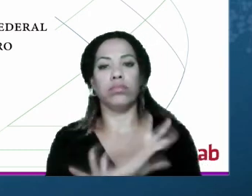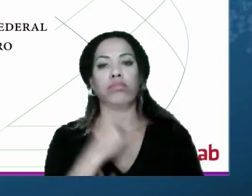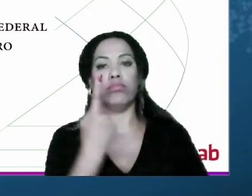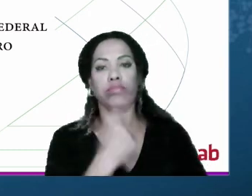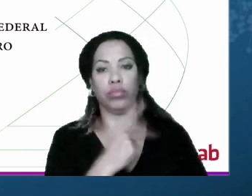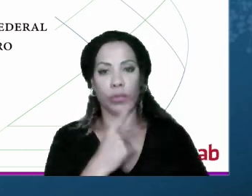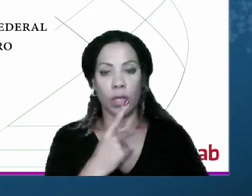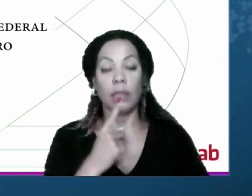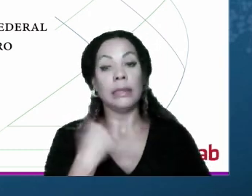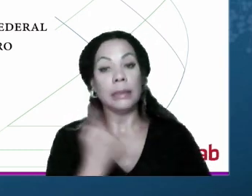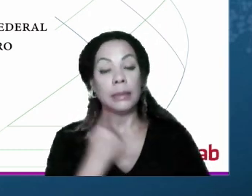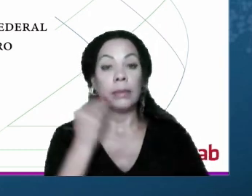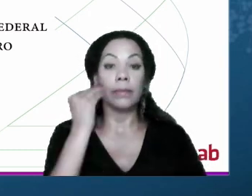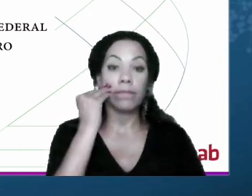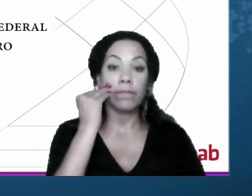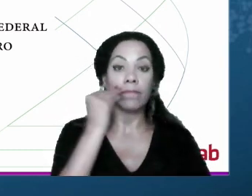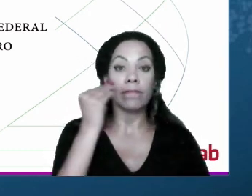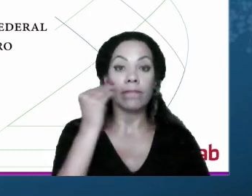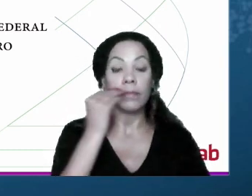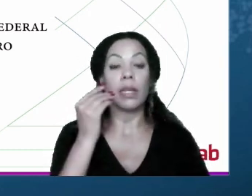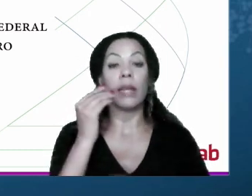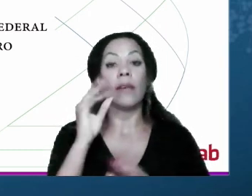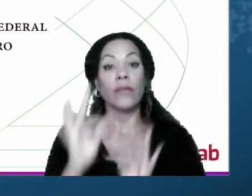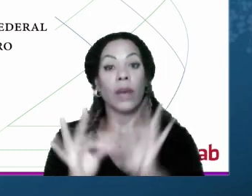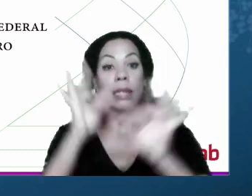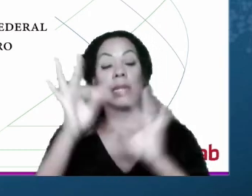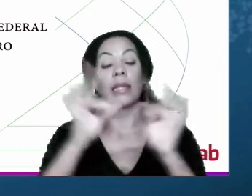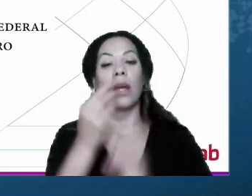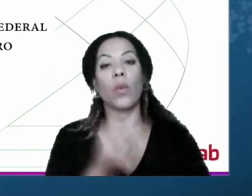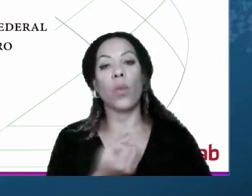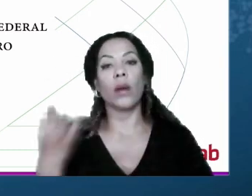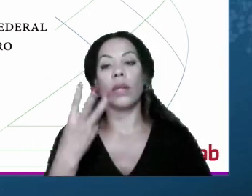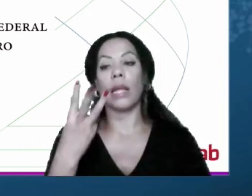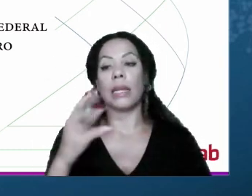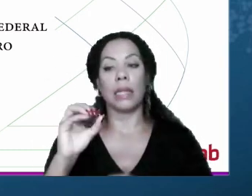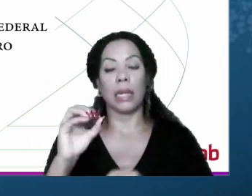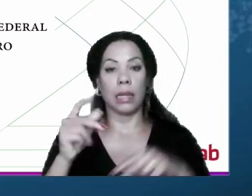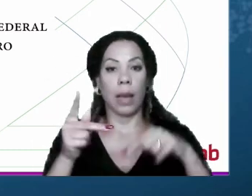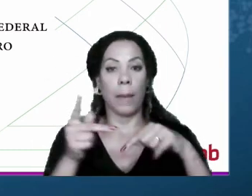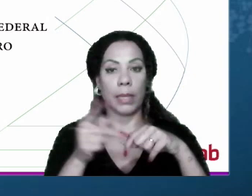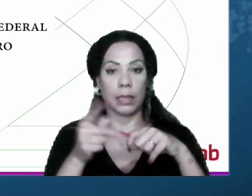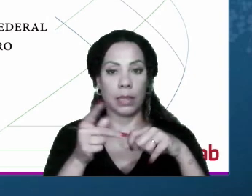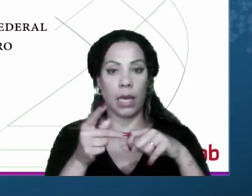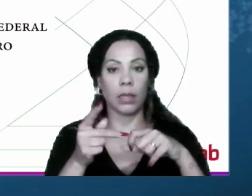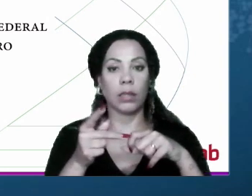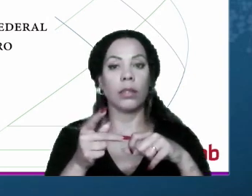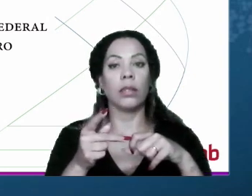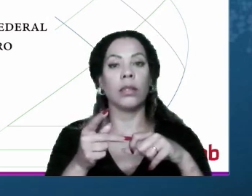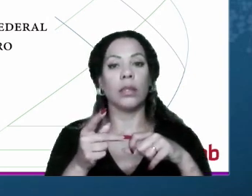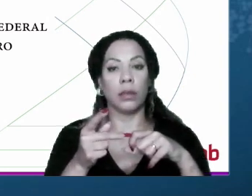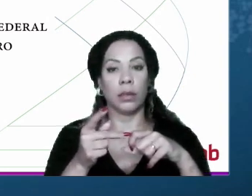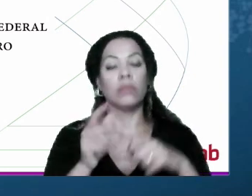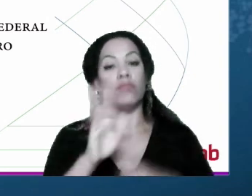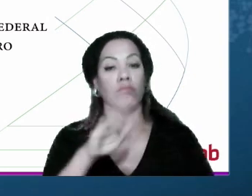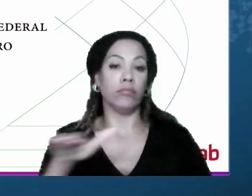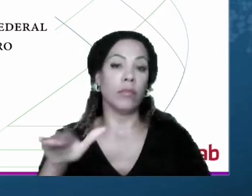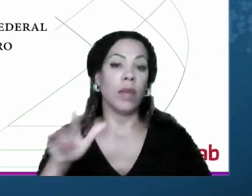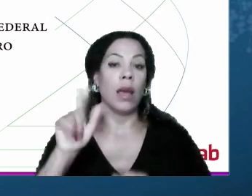e nós vamos tratar 30 pacientes pediátricos com leucemia. São iniciativas